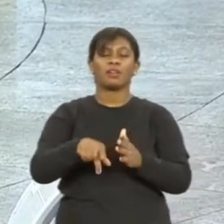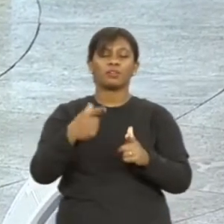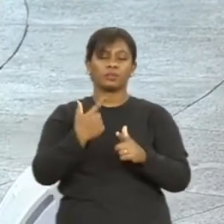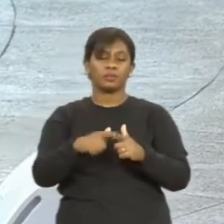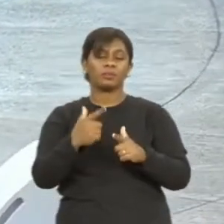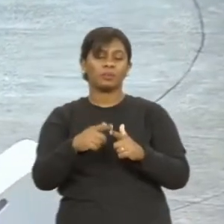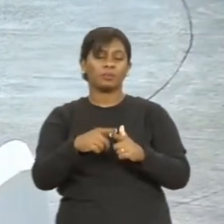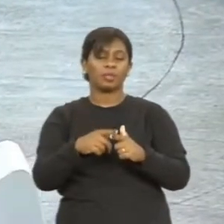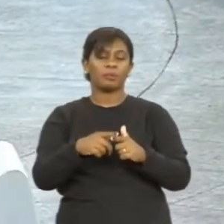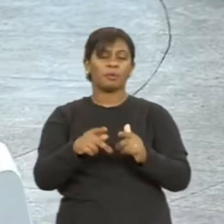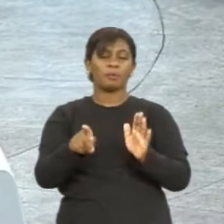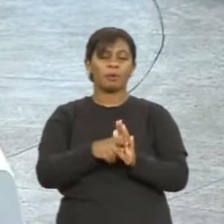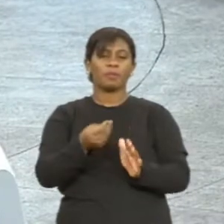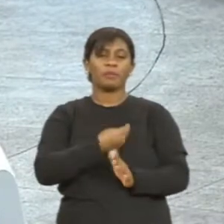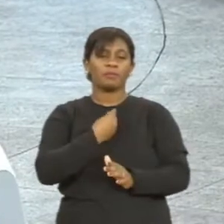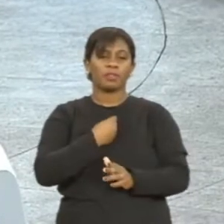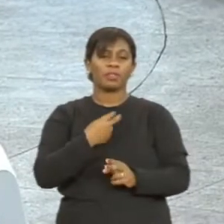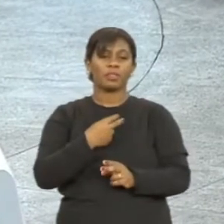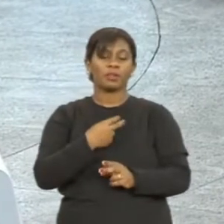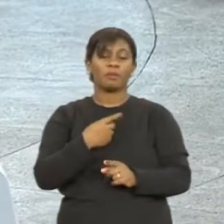Ele enganou o irmão, ele mentiu para o pai.